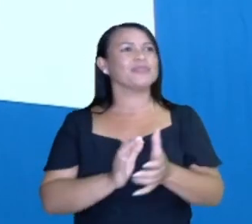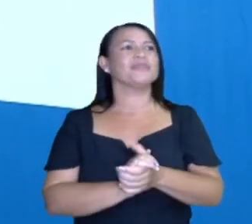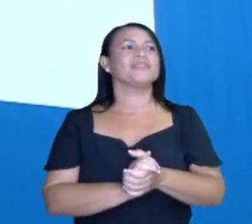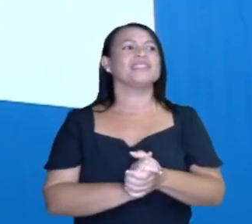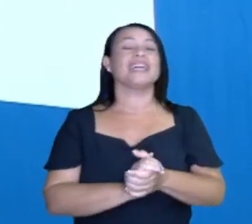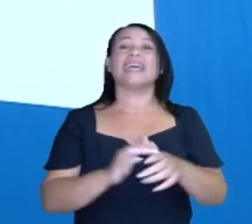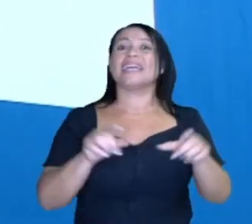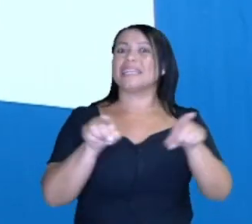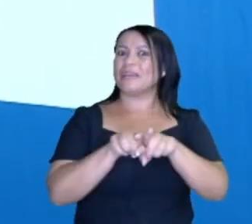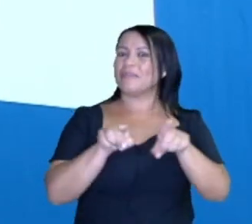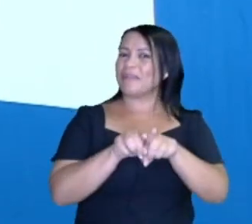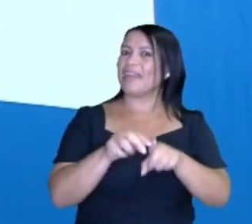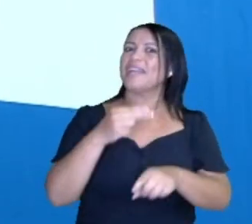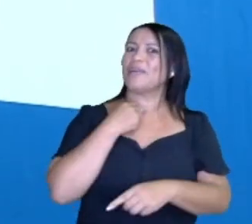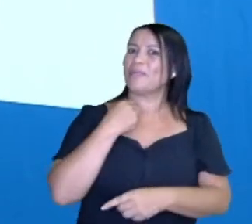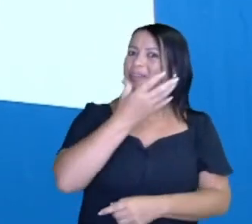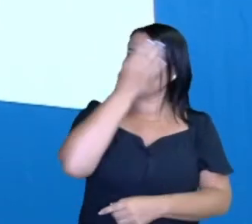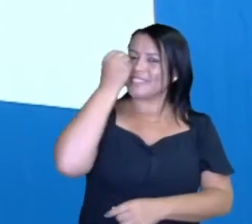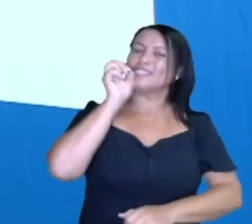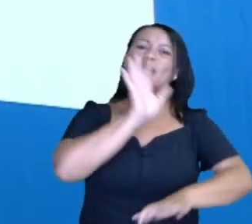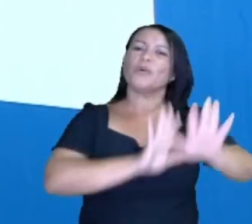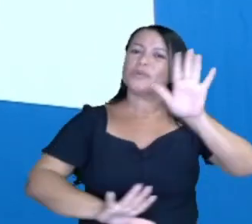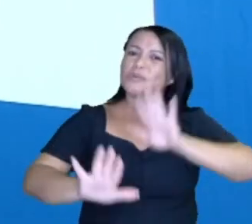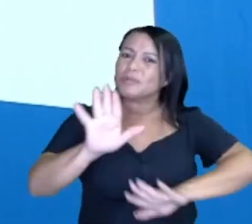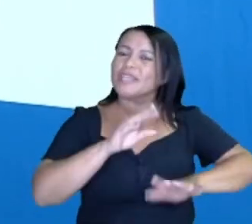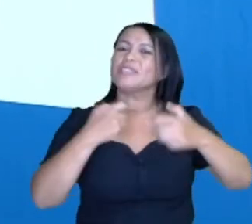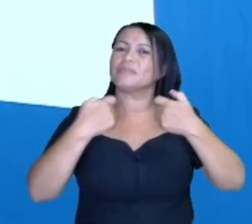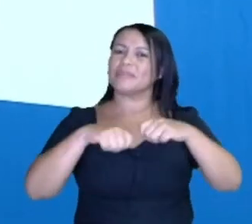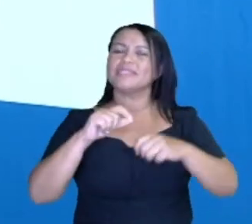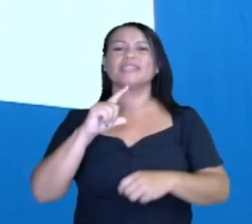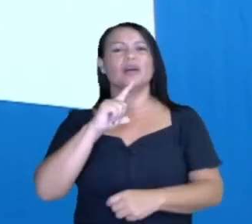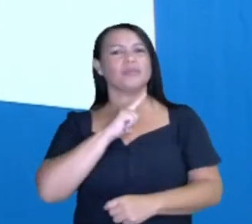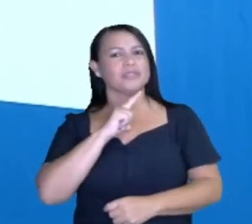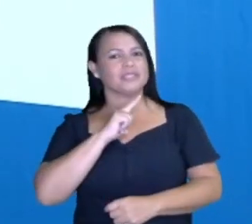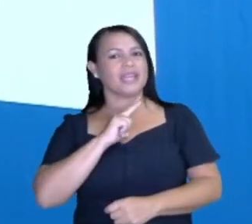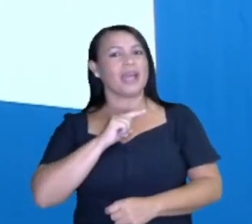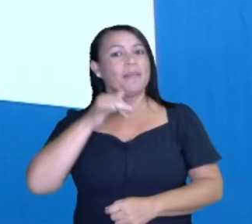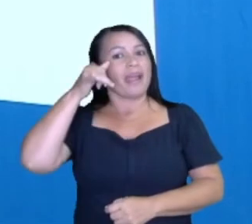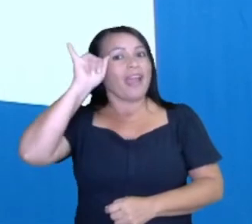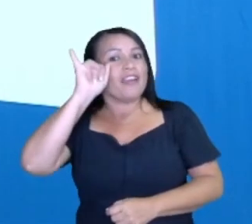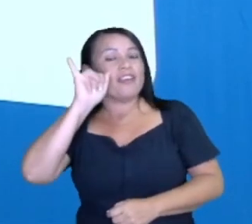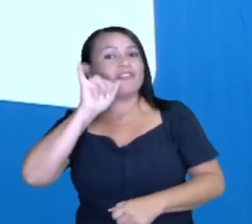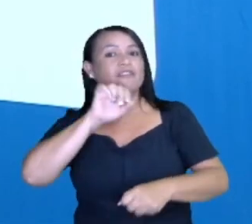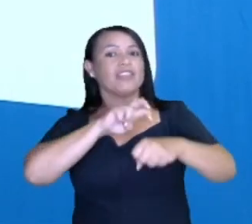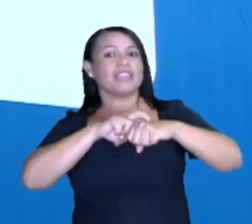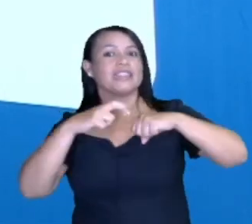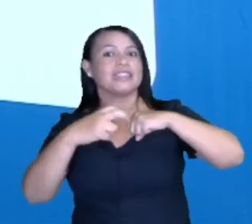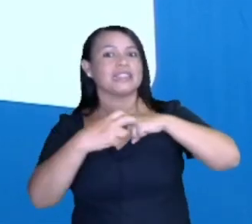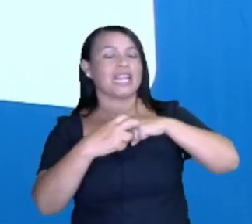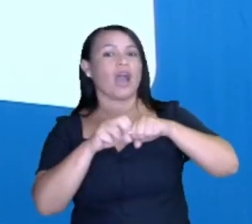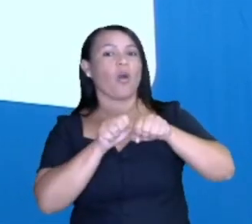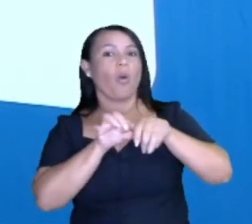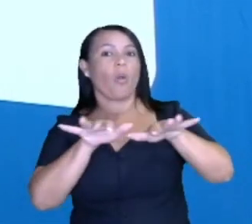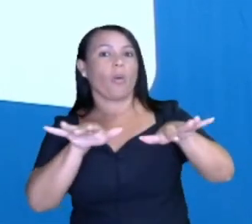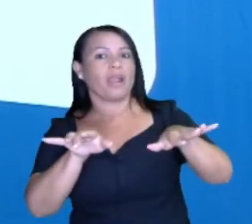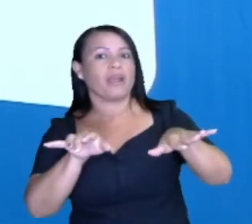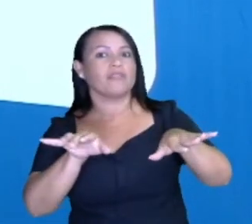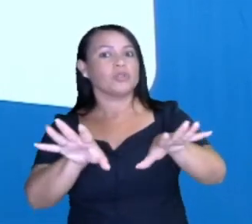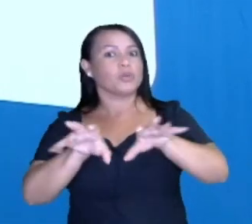não esquecer, mais uma vez, de todos os cuidados que nós temos que ter para evitar o contágio do coronavírus, certo? Não esquecer da